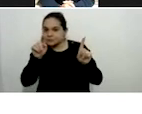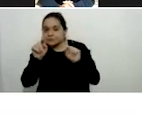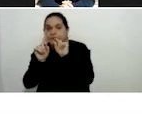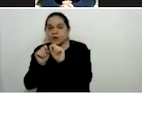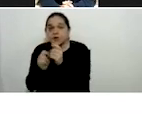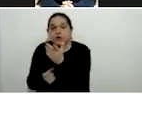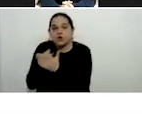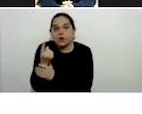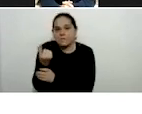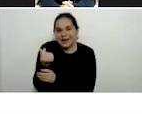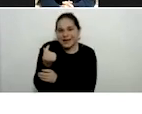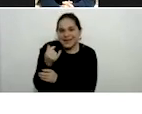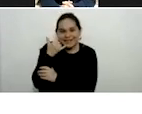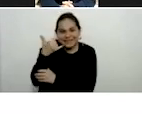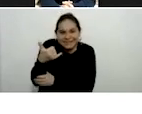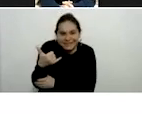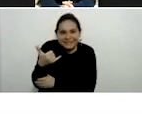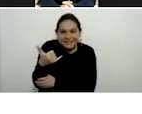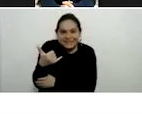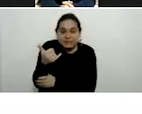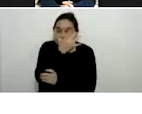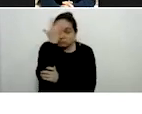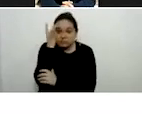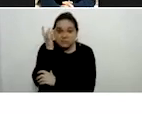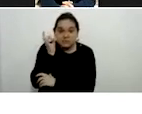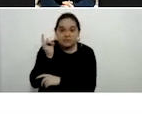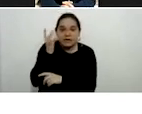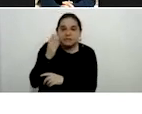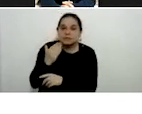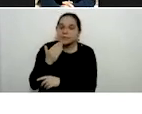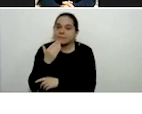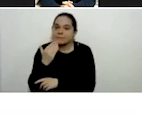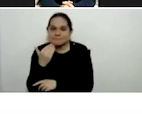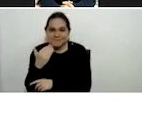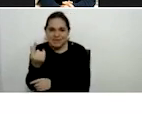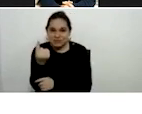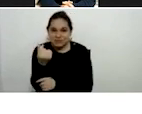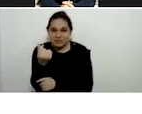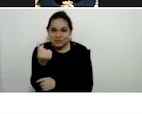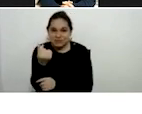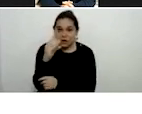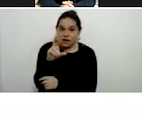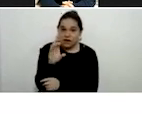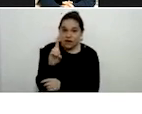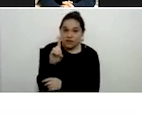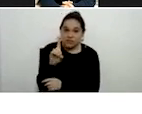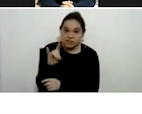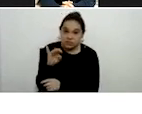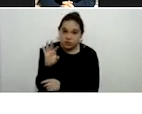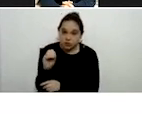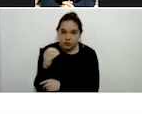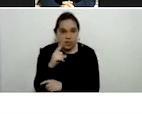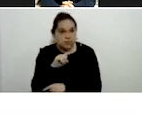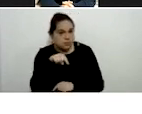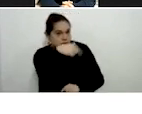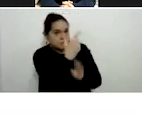créditos, que é aquele botão que o sócio faz o adiantamento do crédito, que depois será descontado em